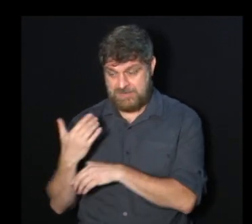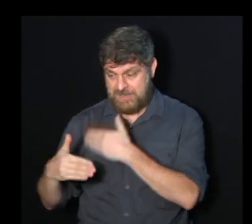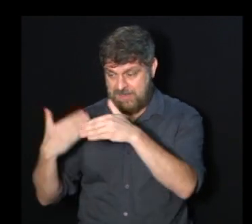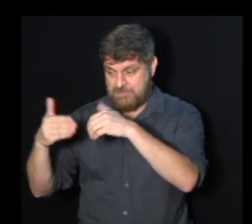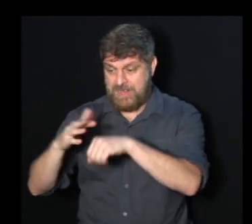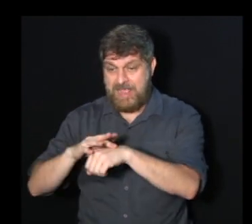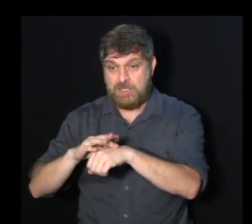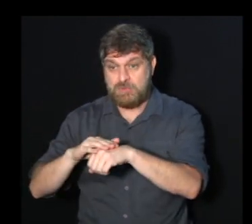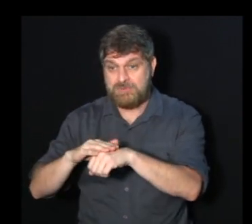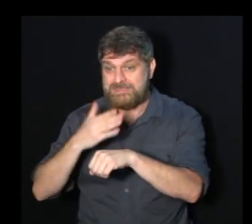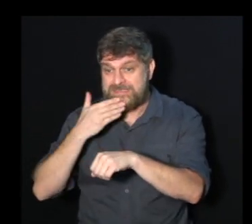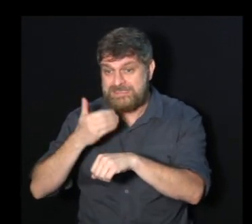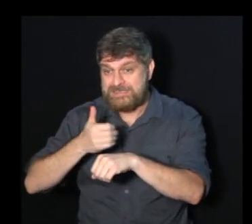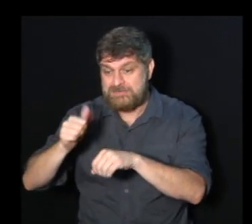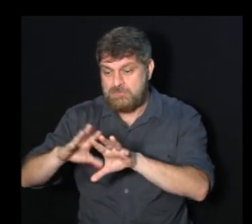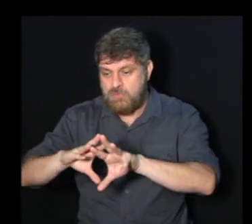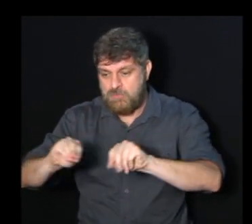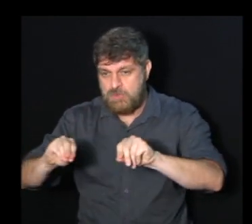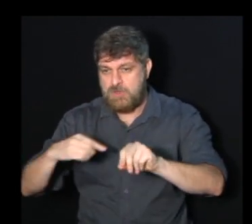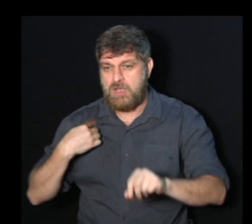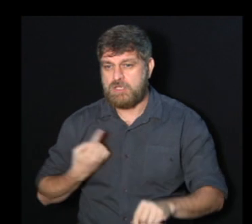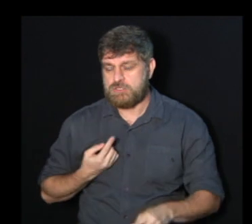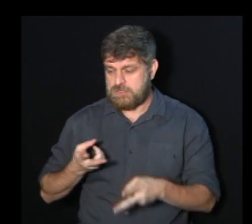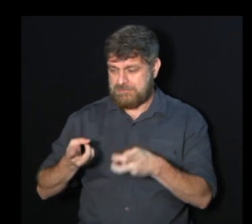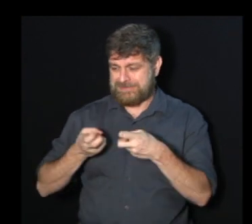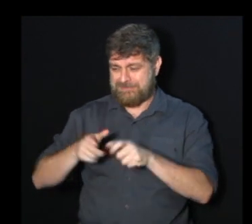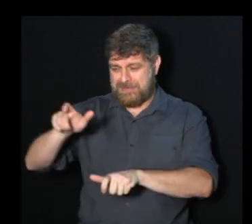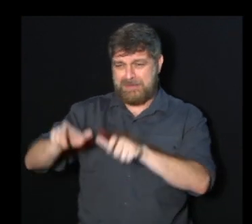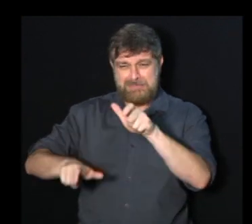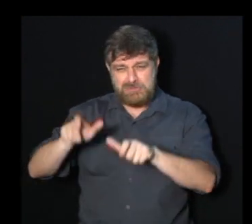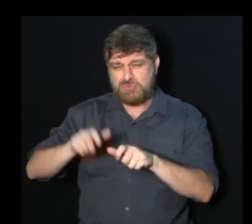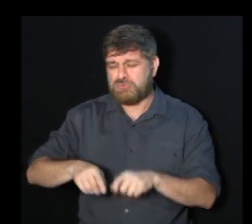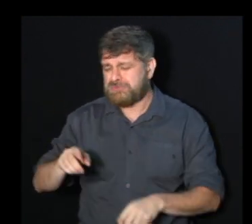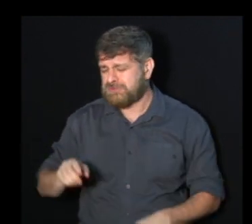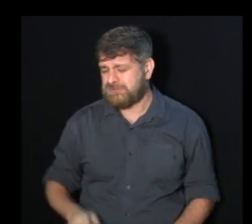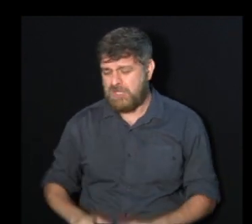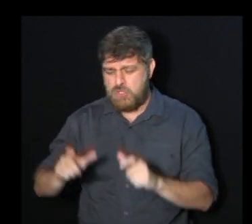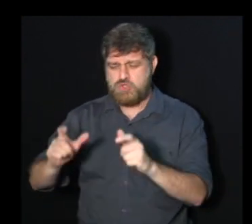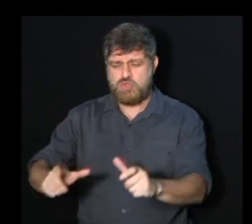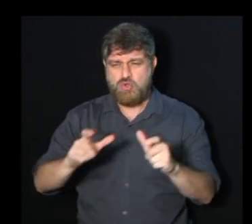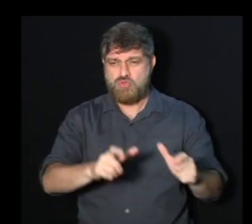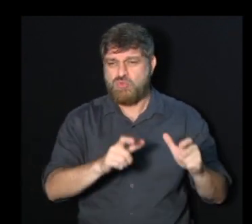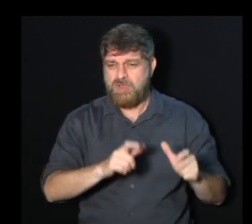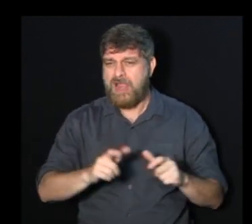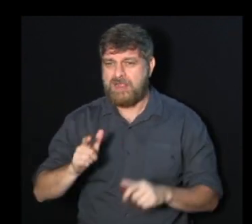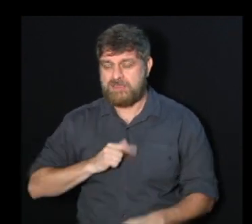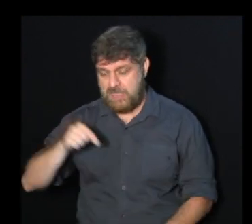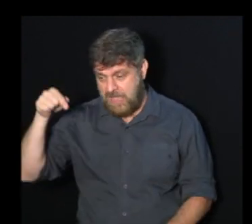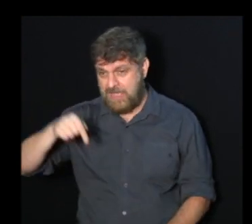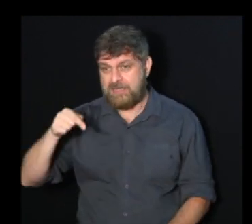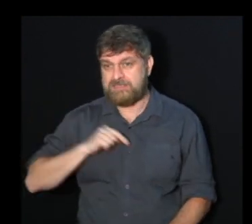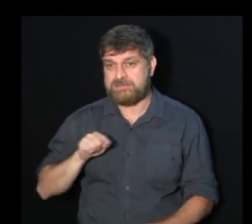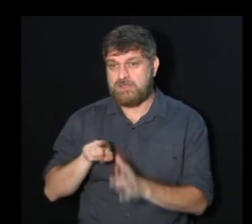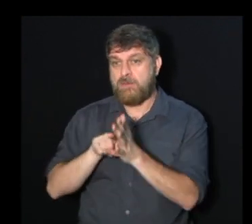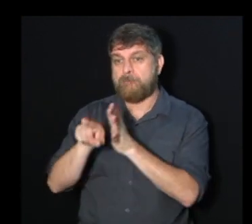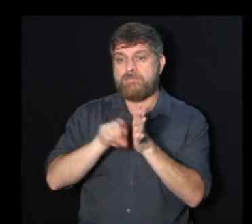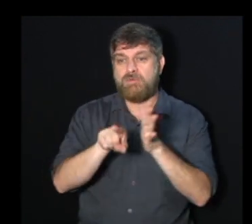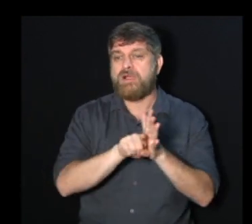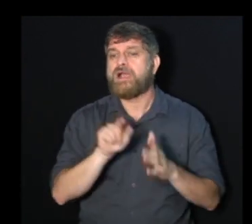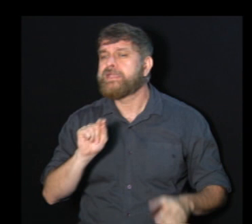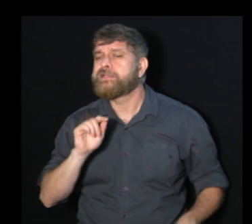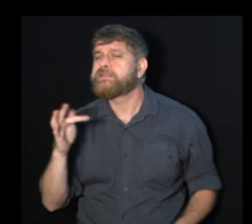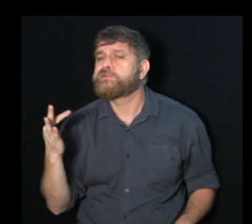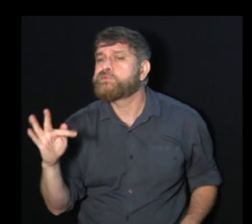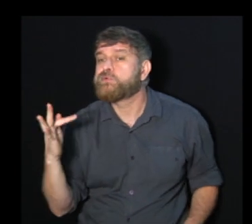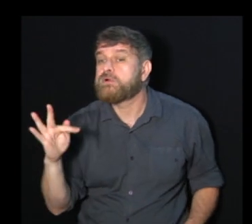artrose, a gente vê N pessoas, todo lugar. Garanto que aqui mesmo, se eu fizer uma pergunta, quem tem dor